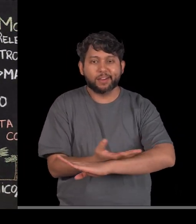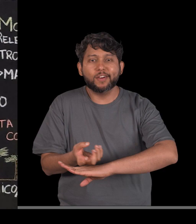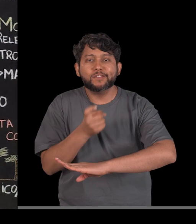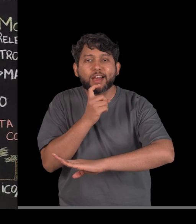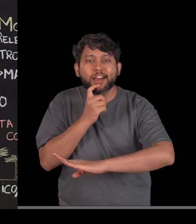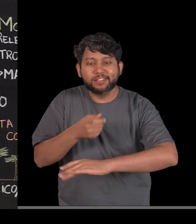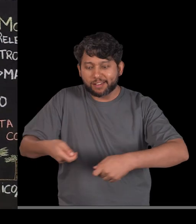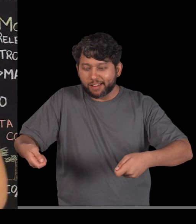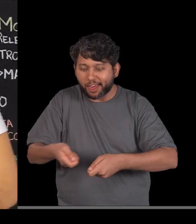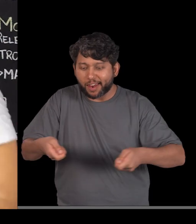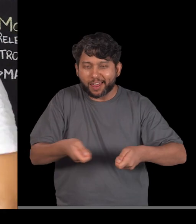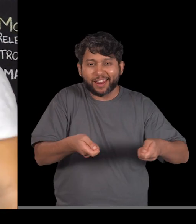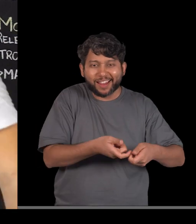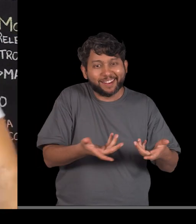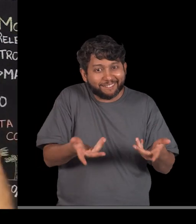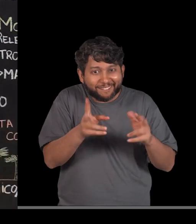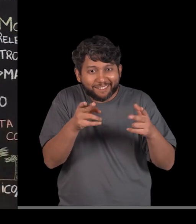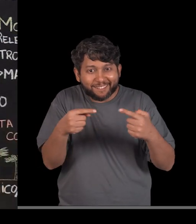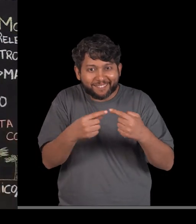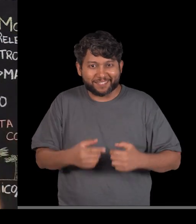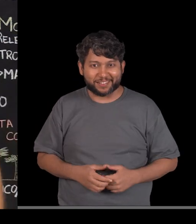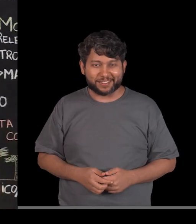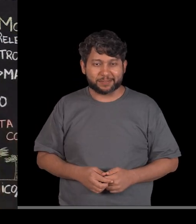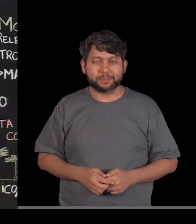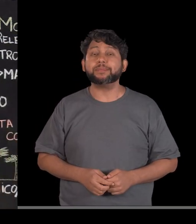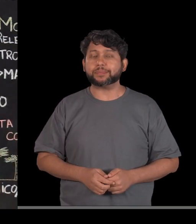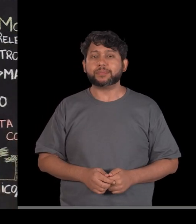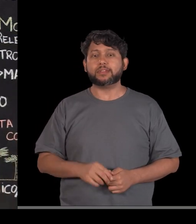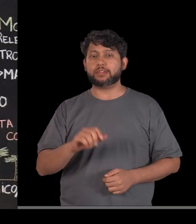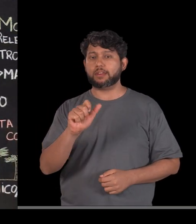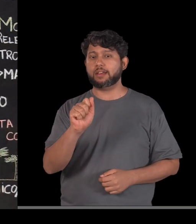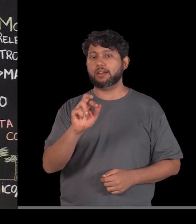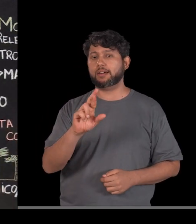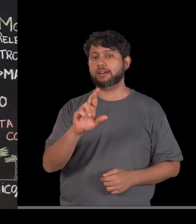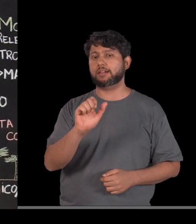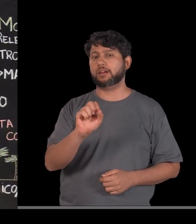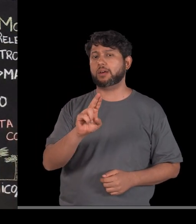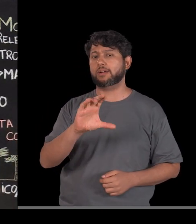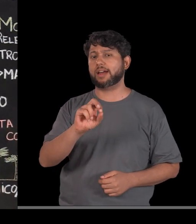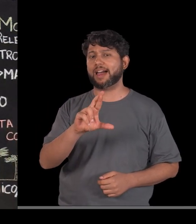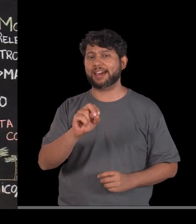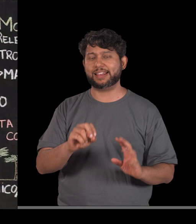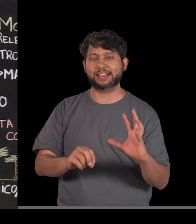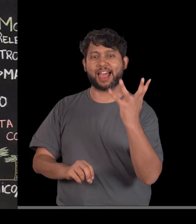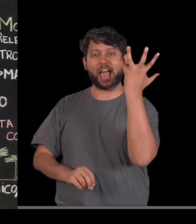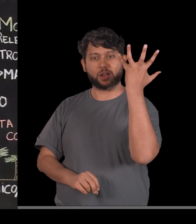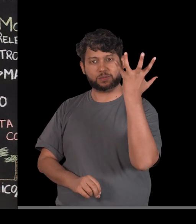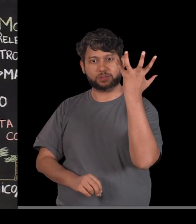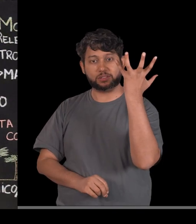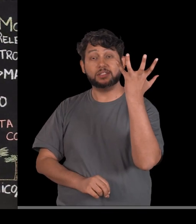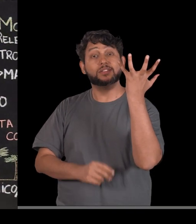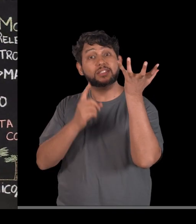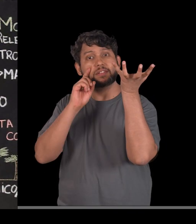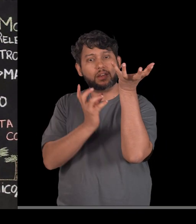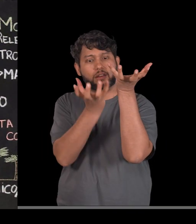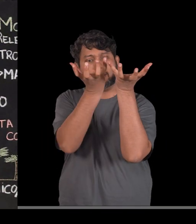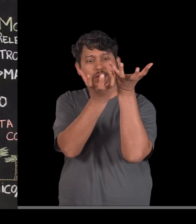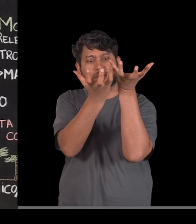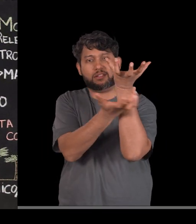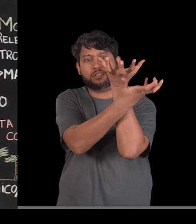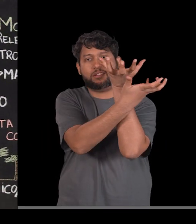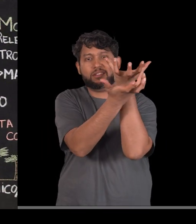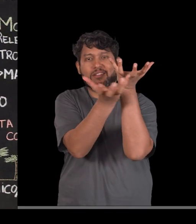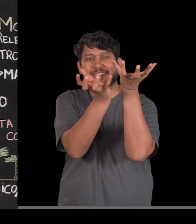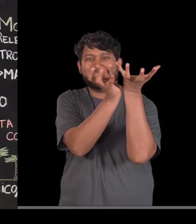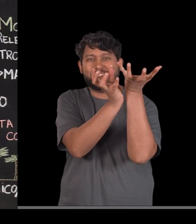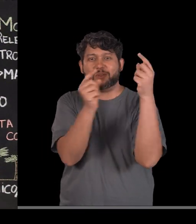rasteira. Enquanto isso, as araucárias são vegetações arbóreas composta por algumas árvores bem tradicionais